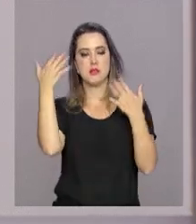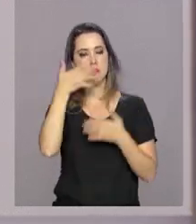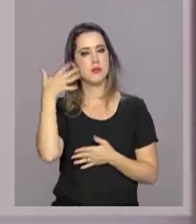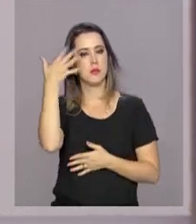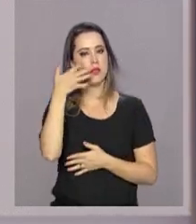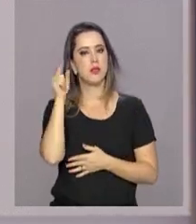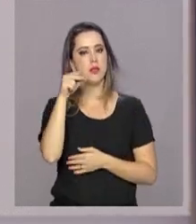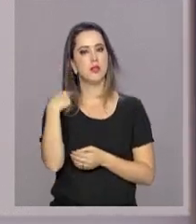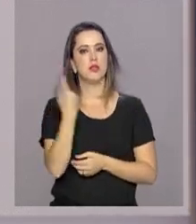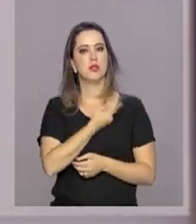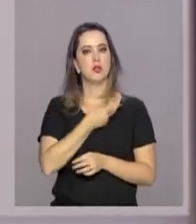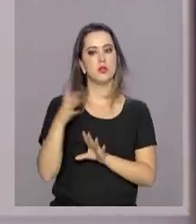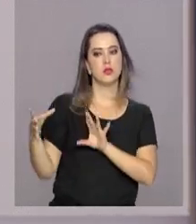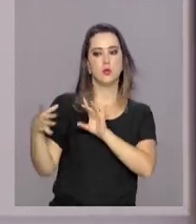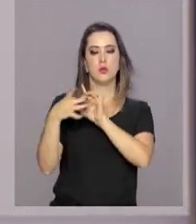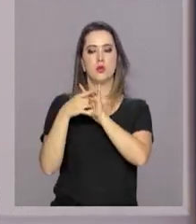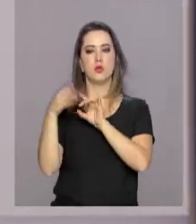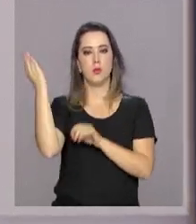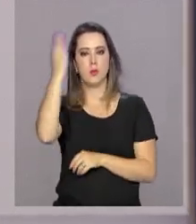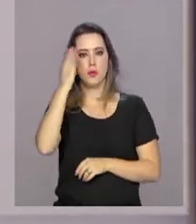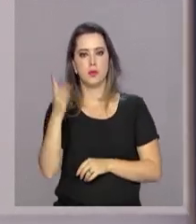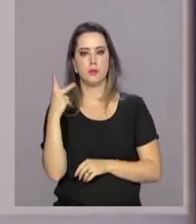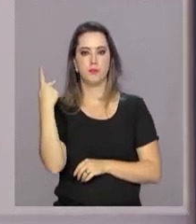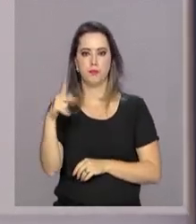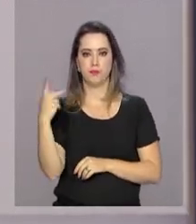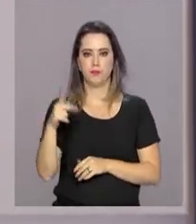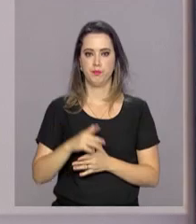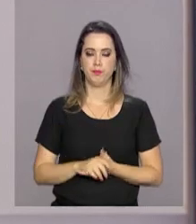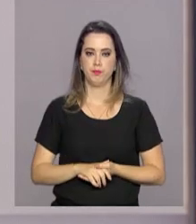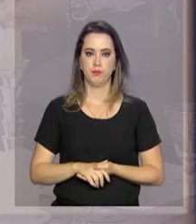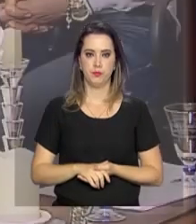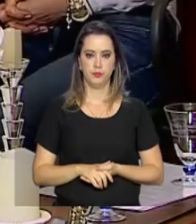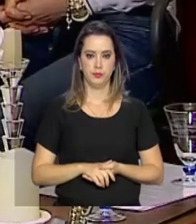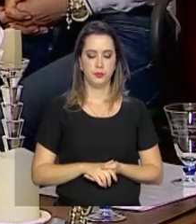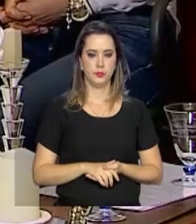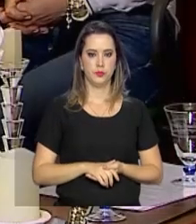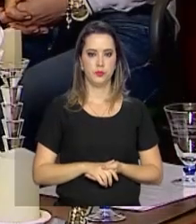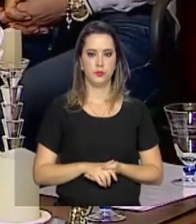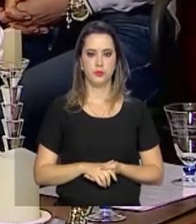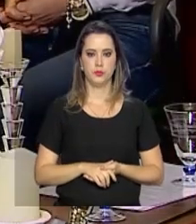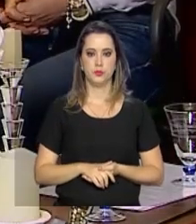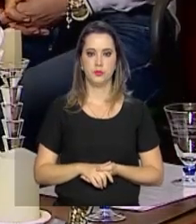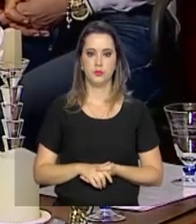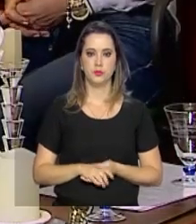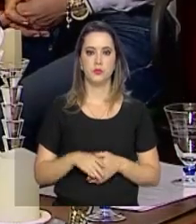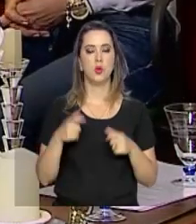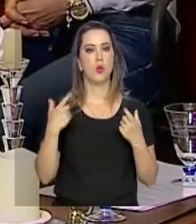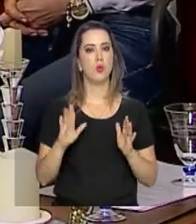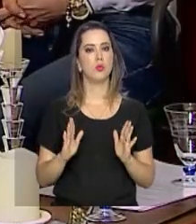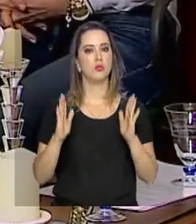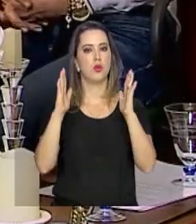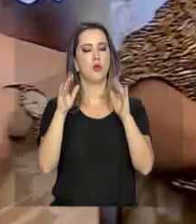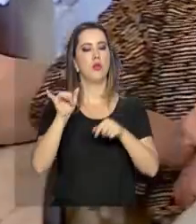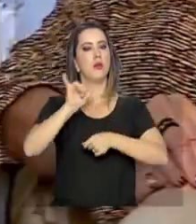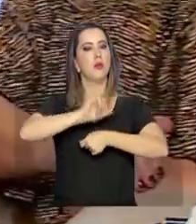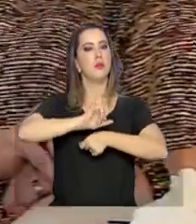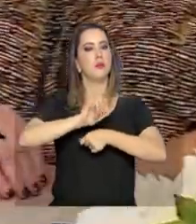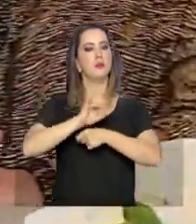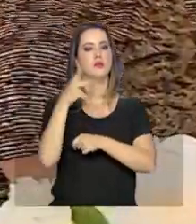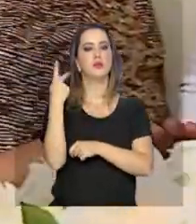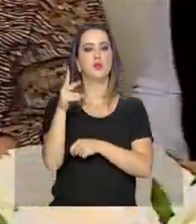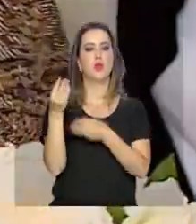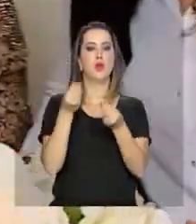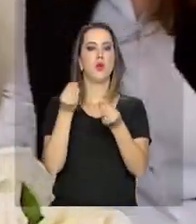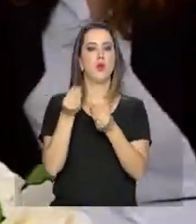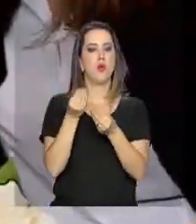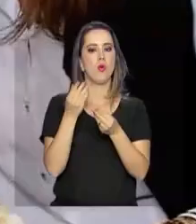da forte relação entre o brasil eo país vizinho o apartamento fica em assunção mas não tem